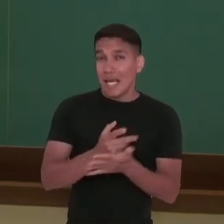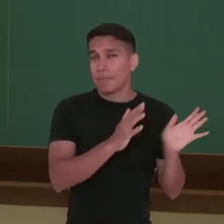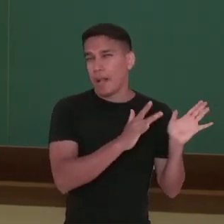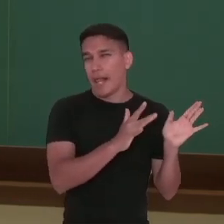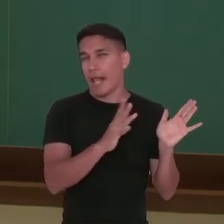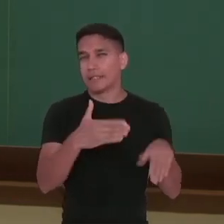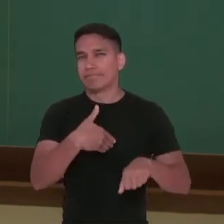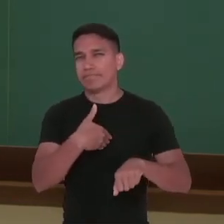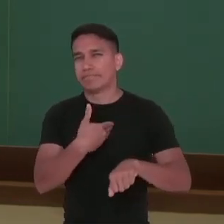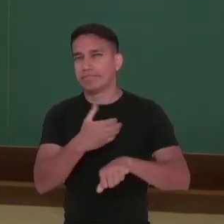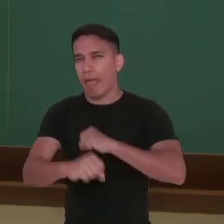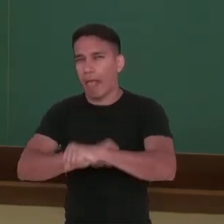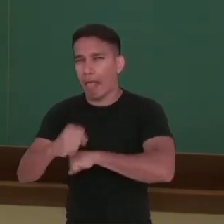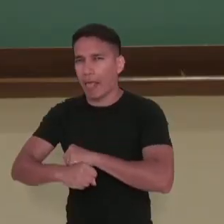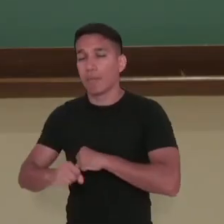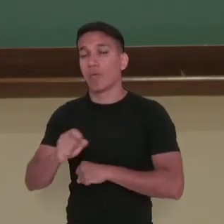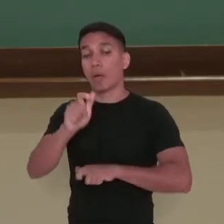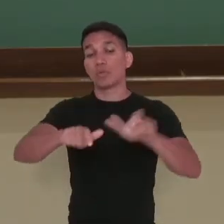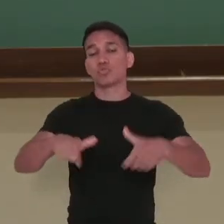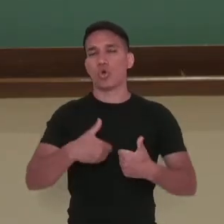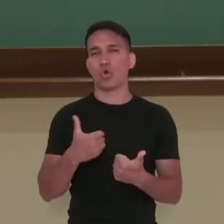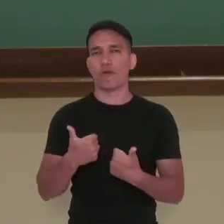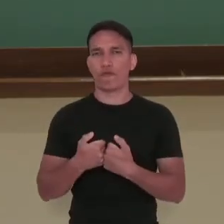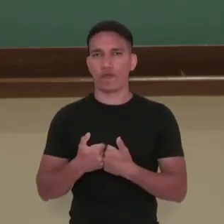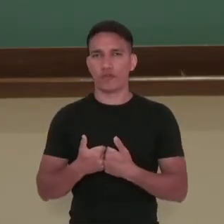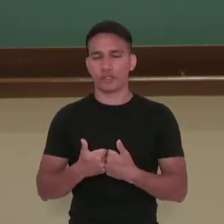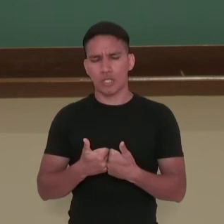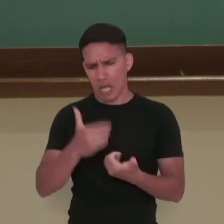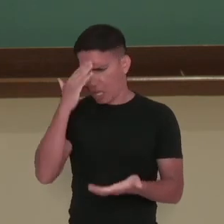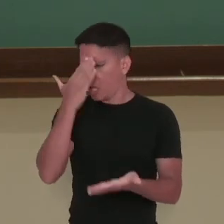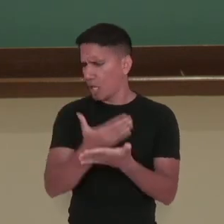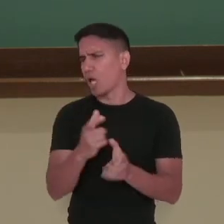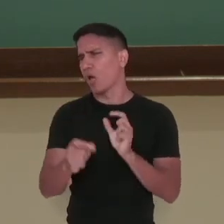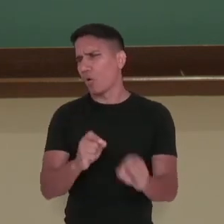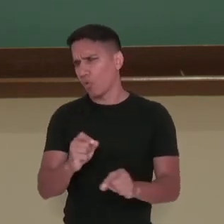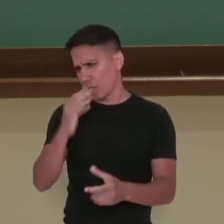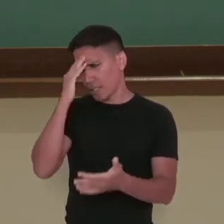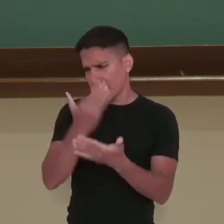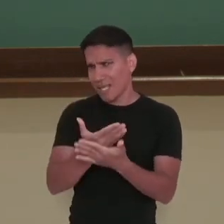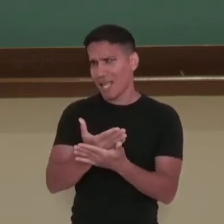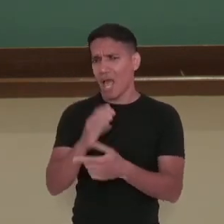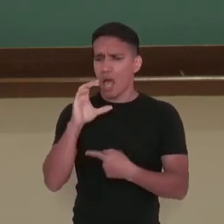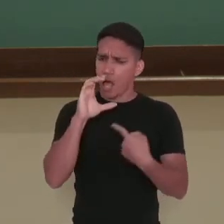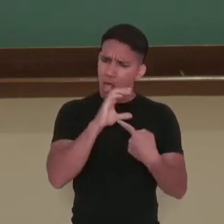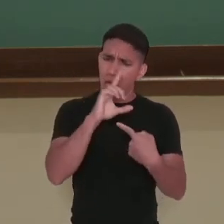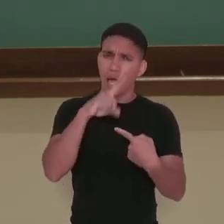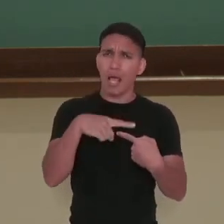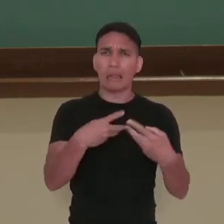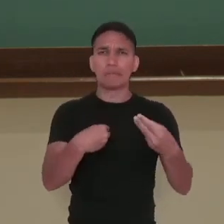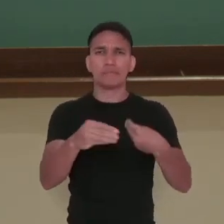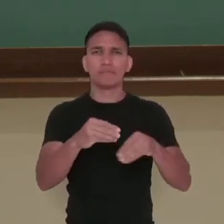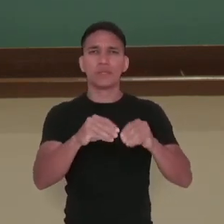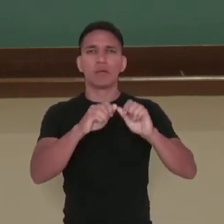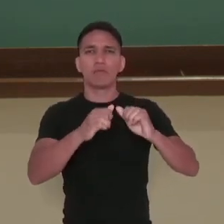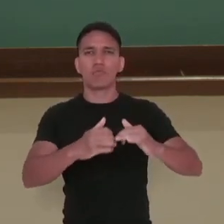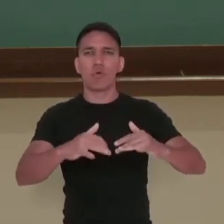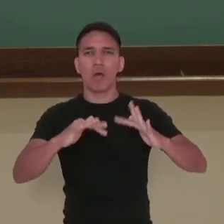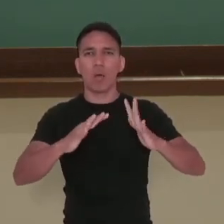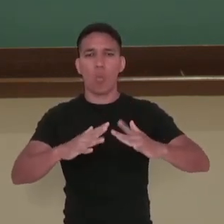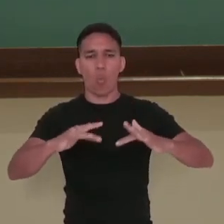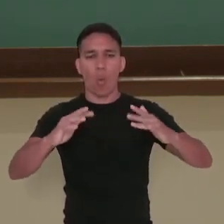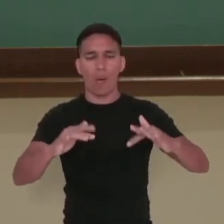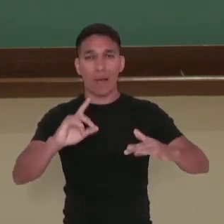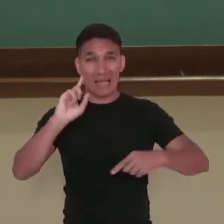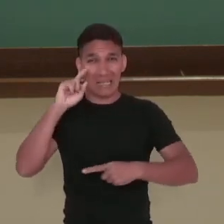físicos, eles acreditavam que o calor era uma espécie de fluido, era um líquido. Galera, e depois